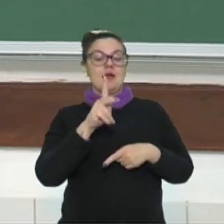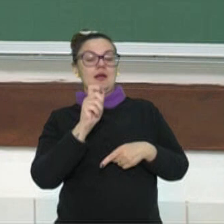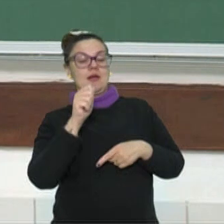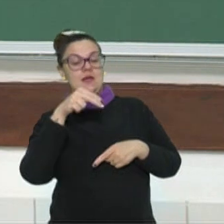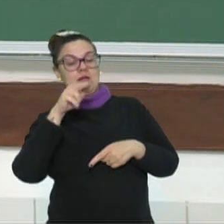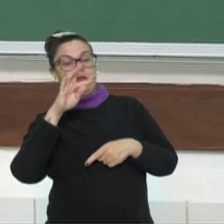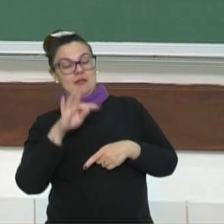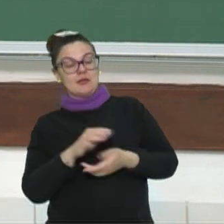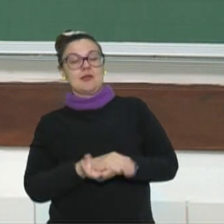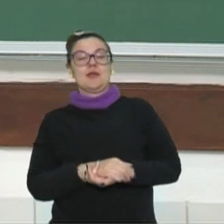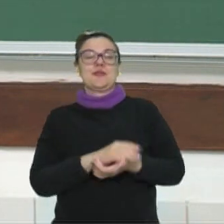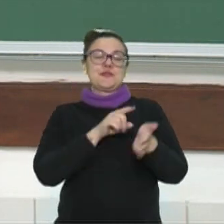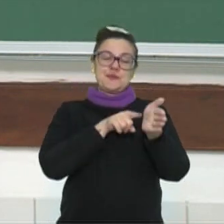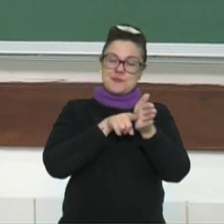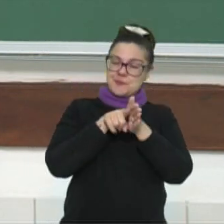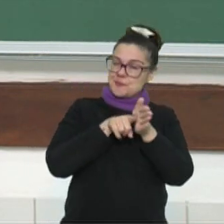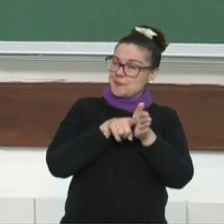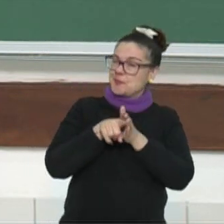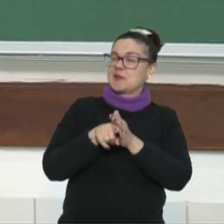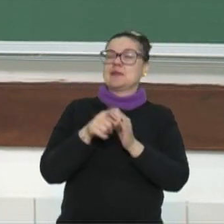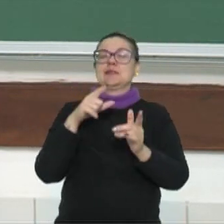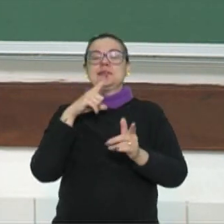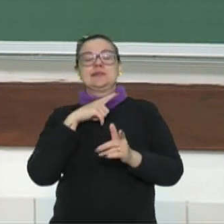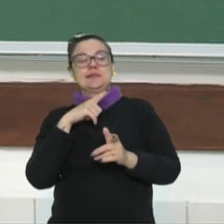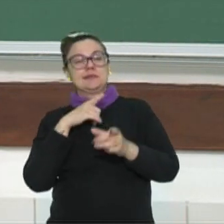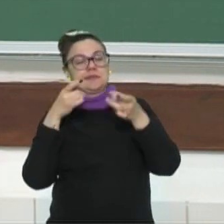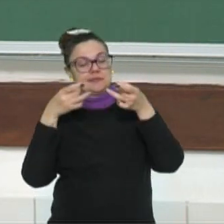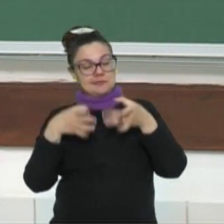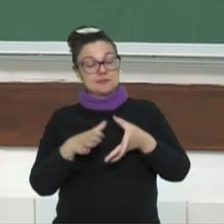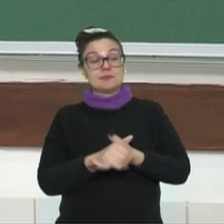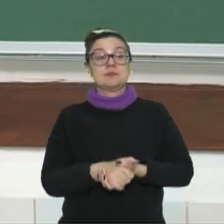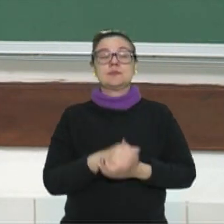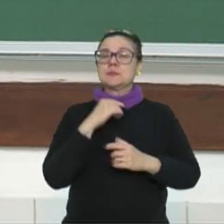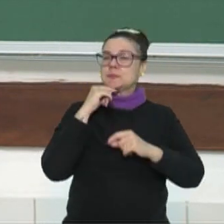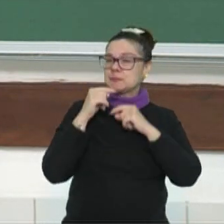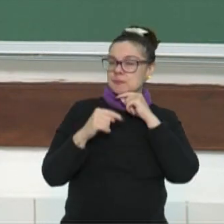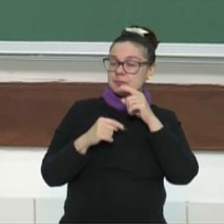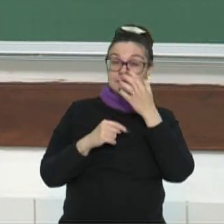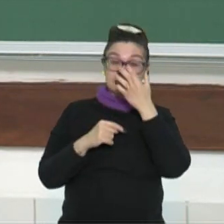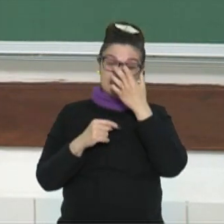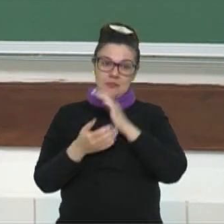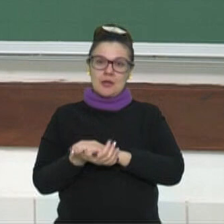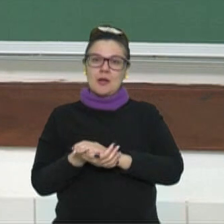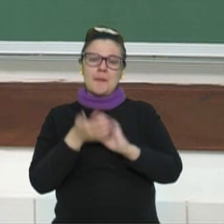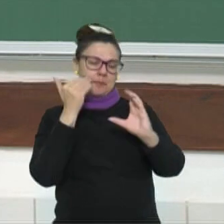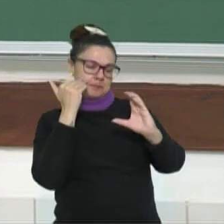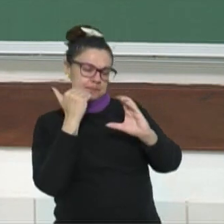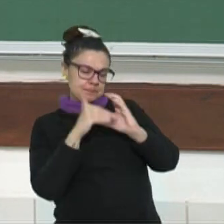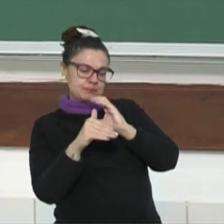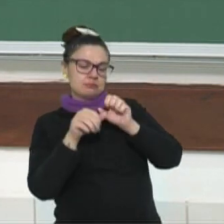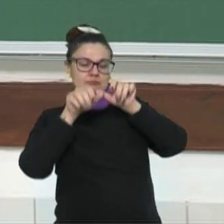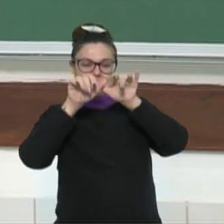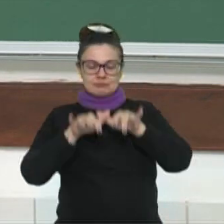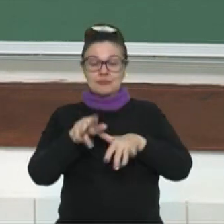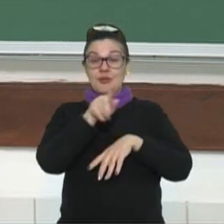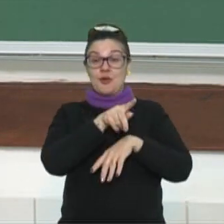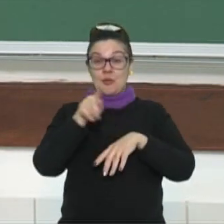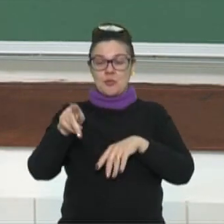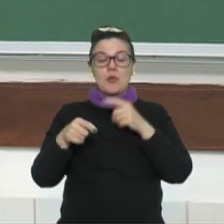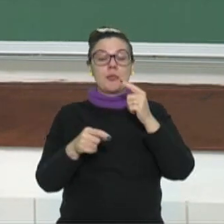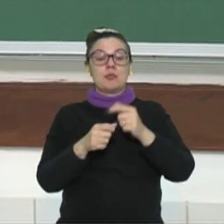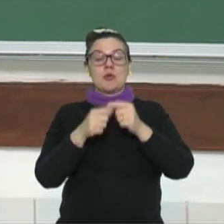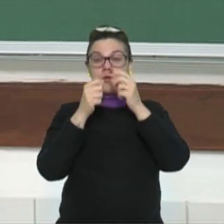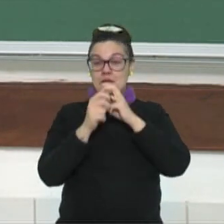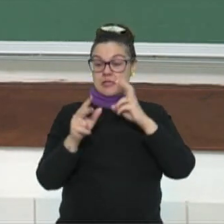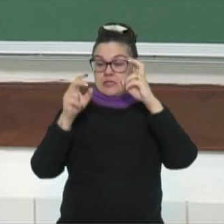lá dar uma pesquisada naquilo que ainda ficou ainda com dúvida, mandar a dúvida para o seu professor, porque é um tema